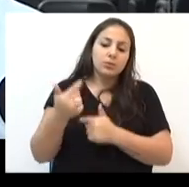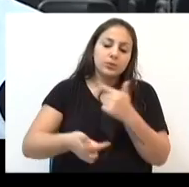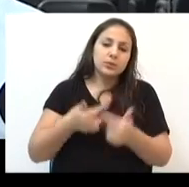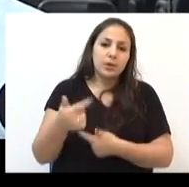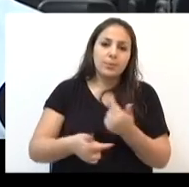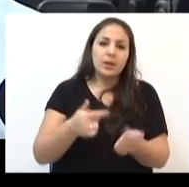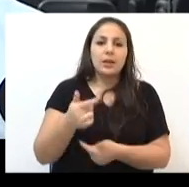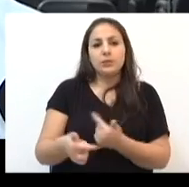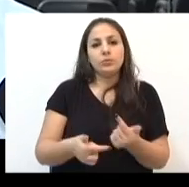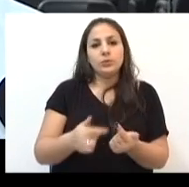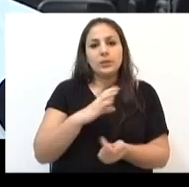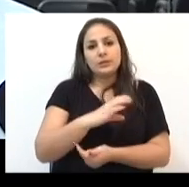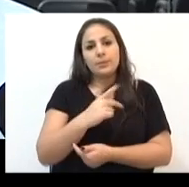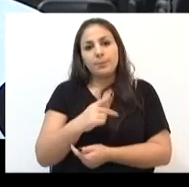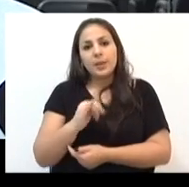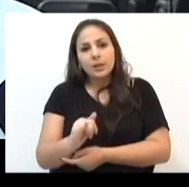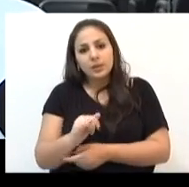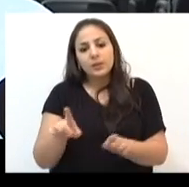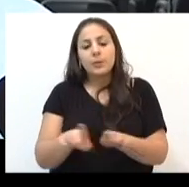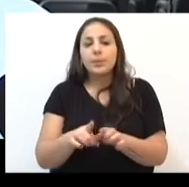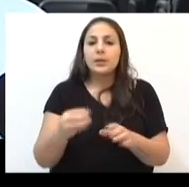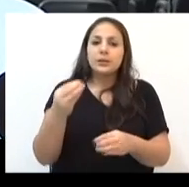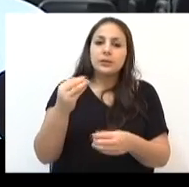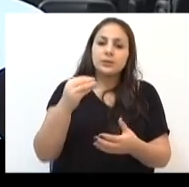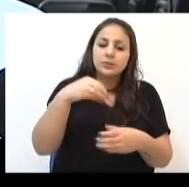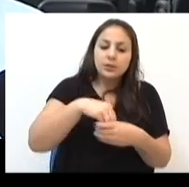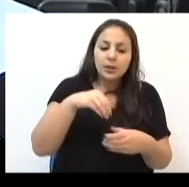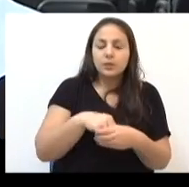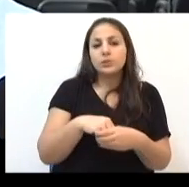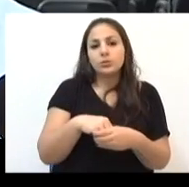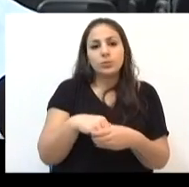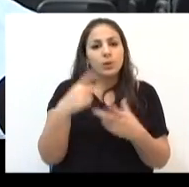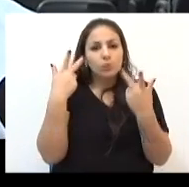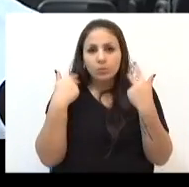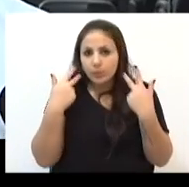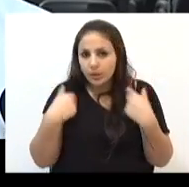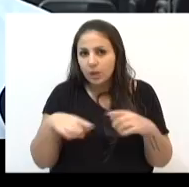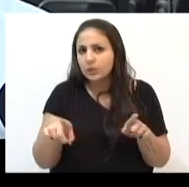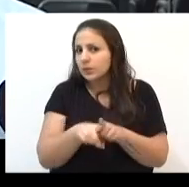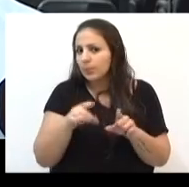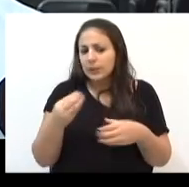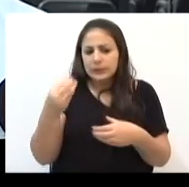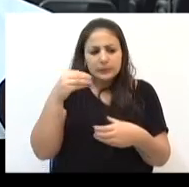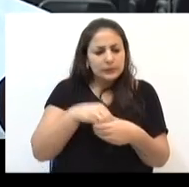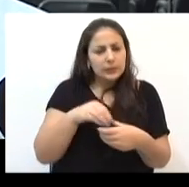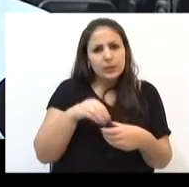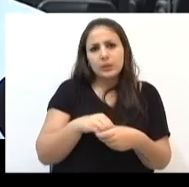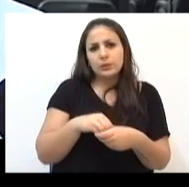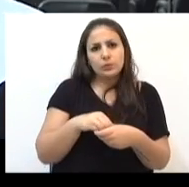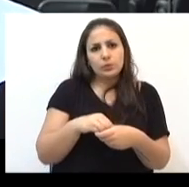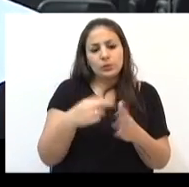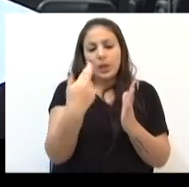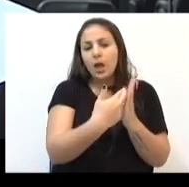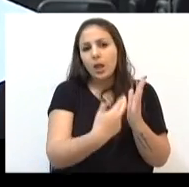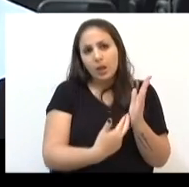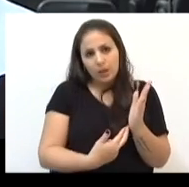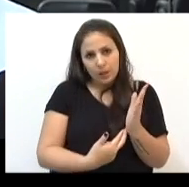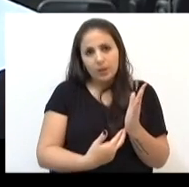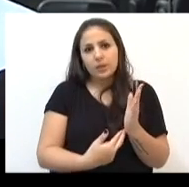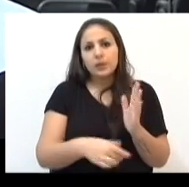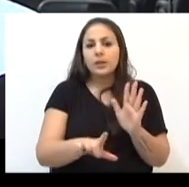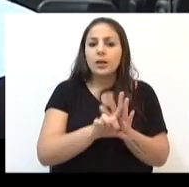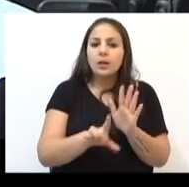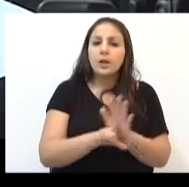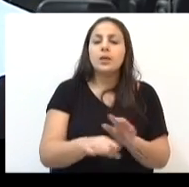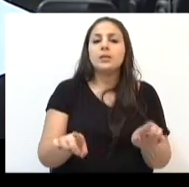Tudo dentro de uma normalidade, de uma imparcialidade, tudo dentro como deve ser regido um trabalho